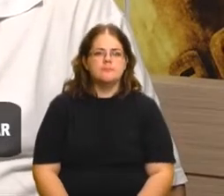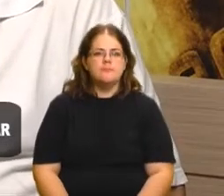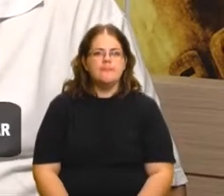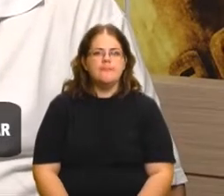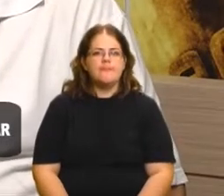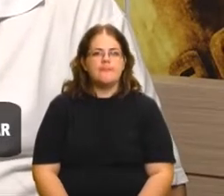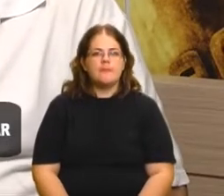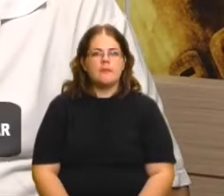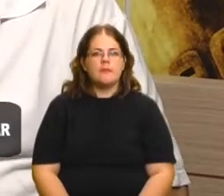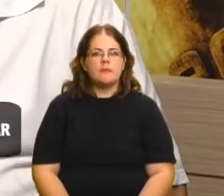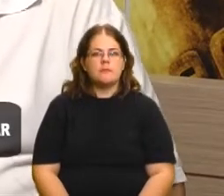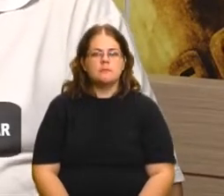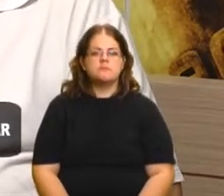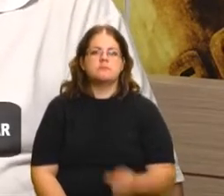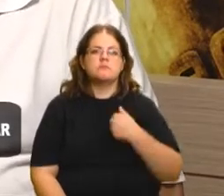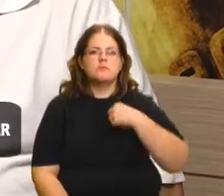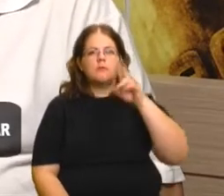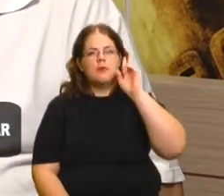no início da ditadura,